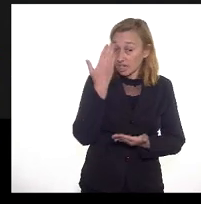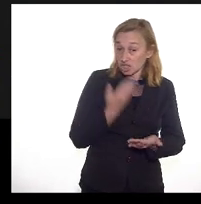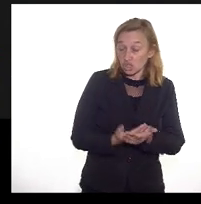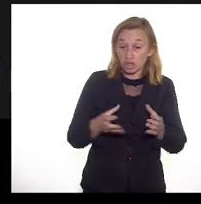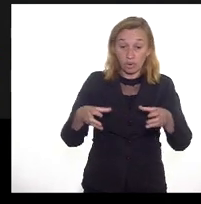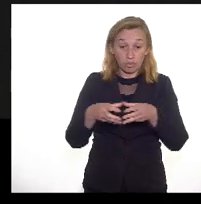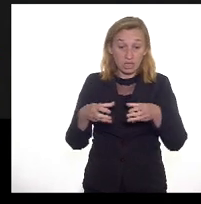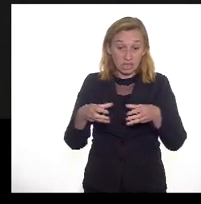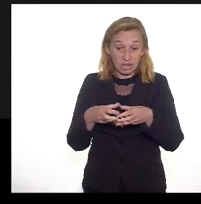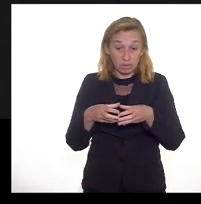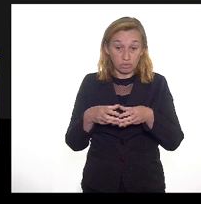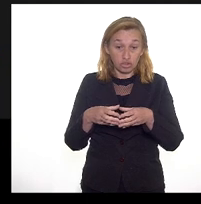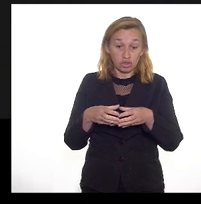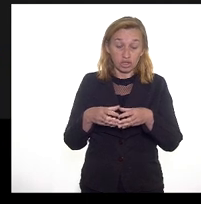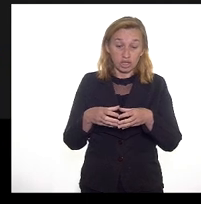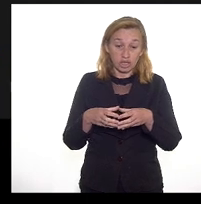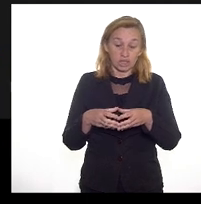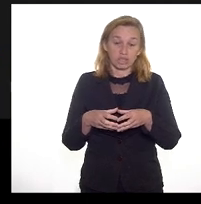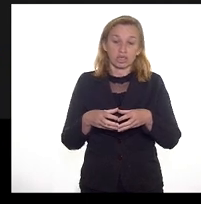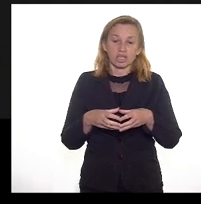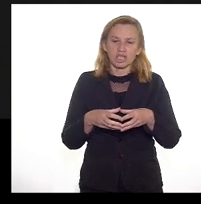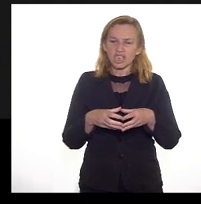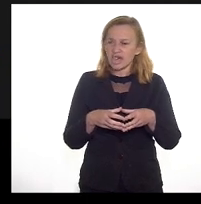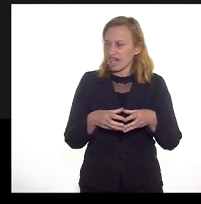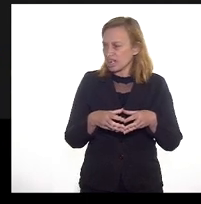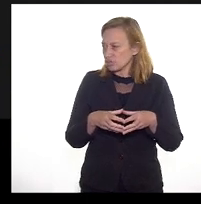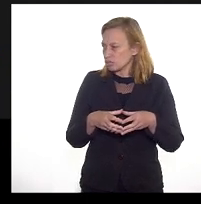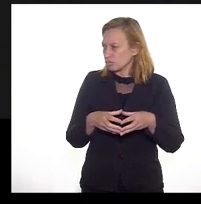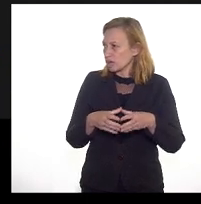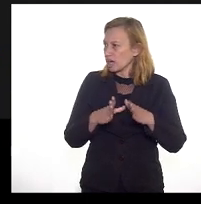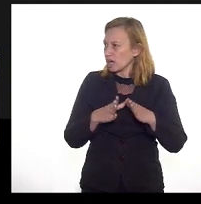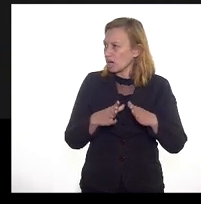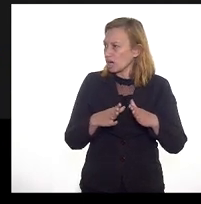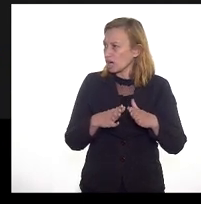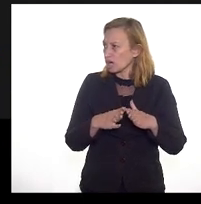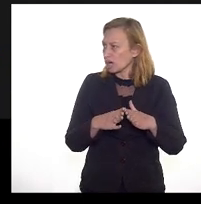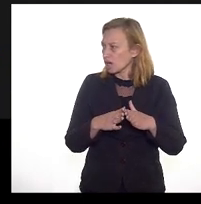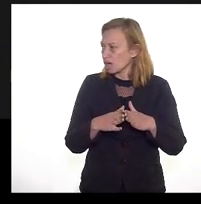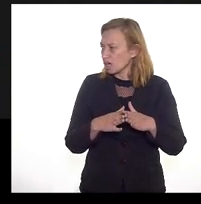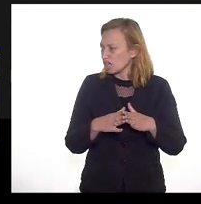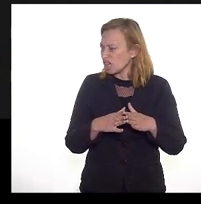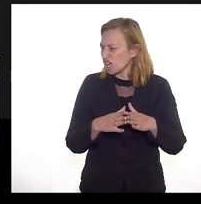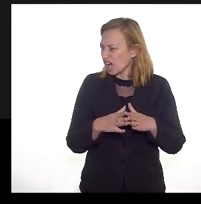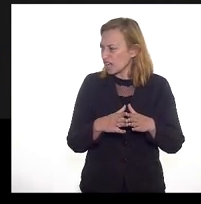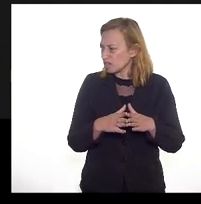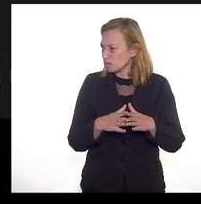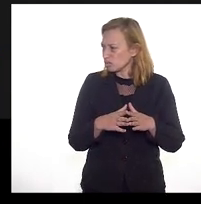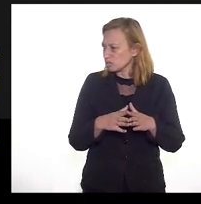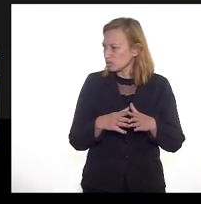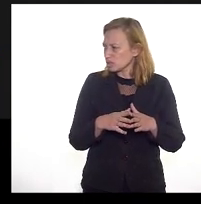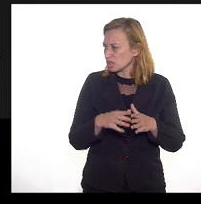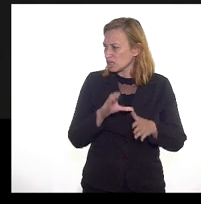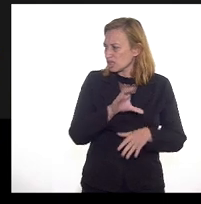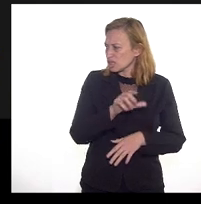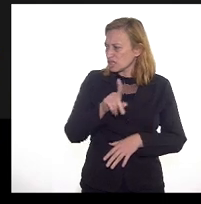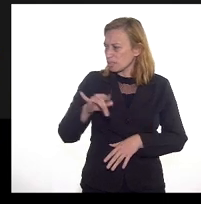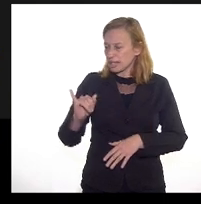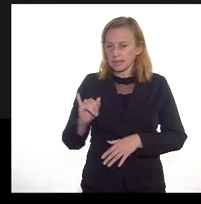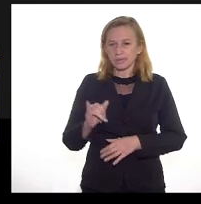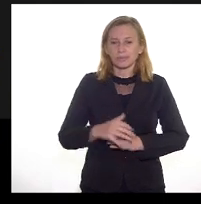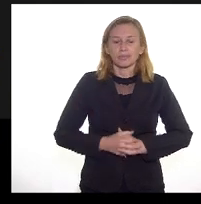parlamentar de inquérito ela precise que os membros que a componham